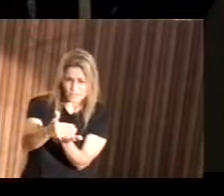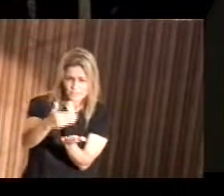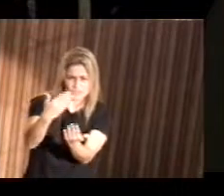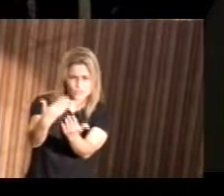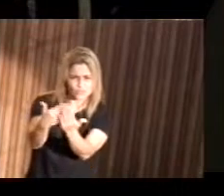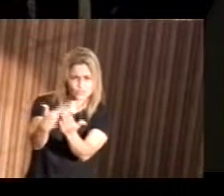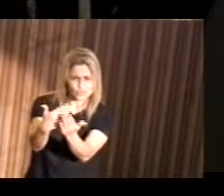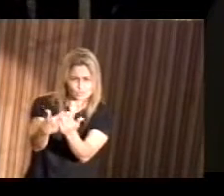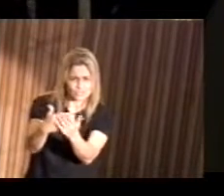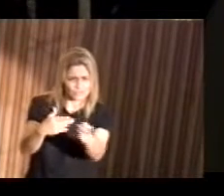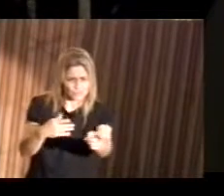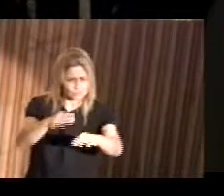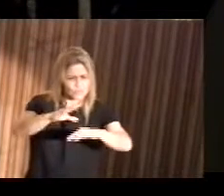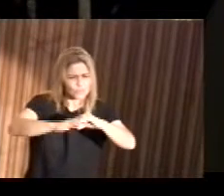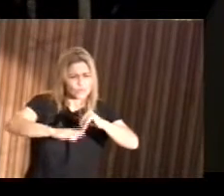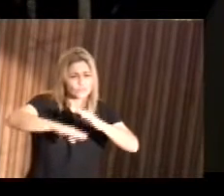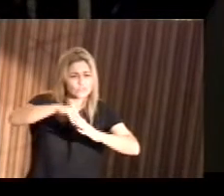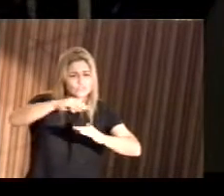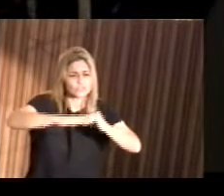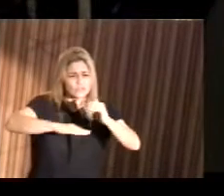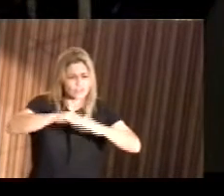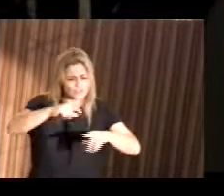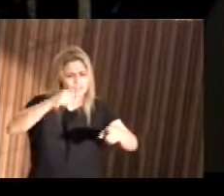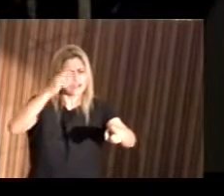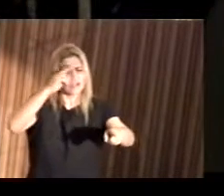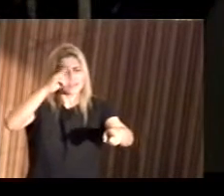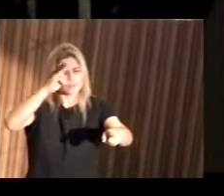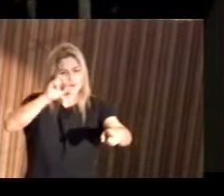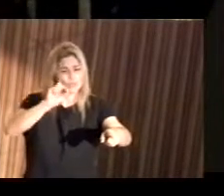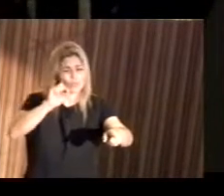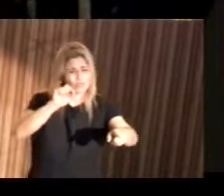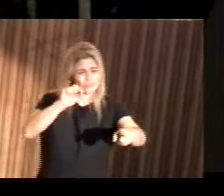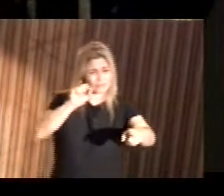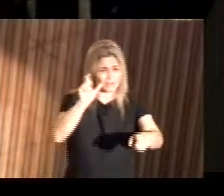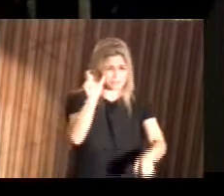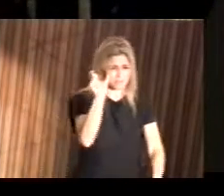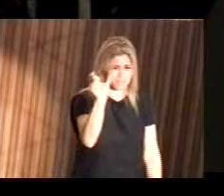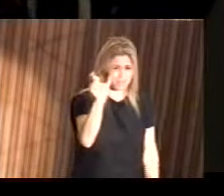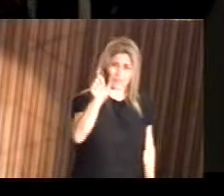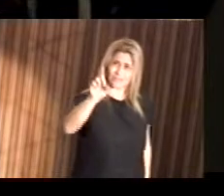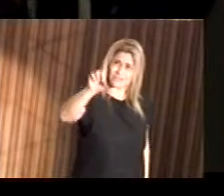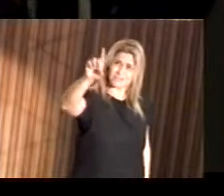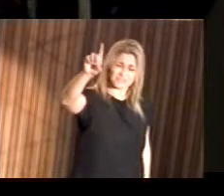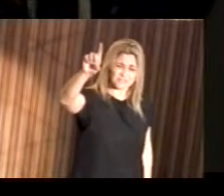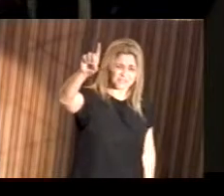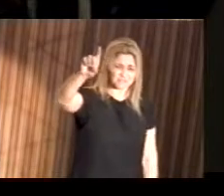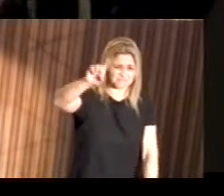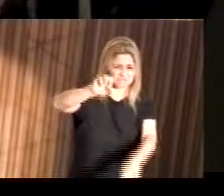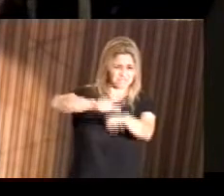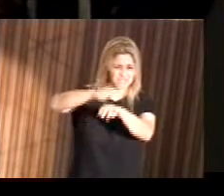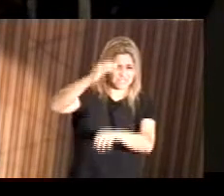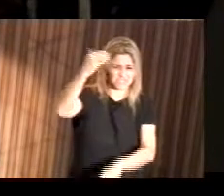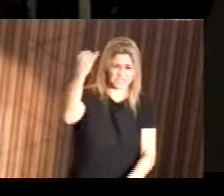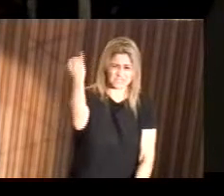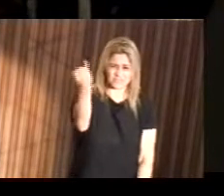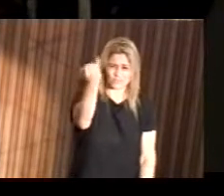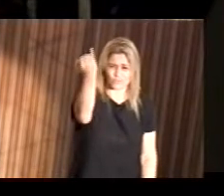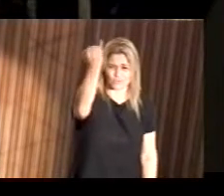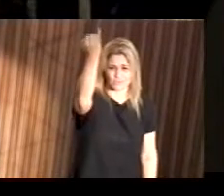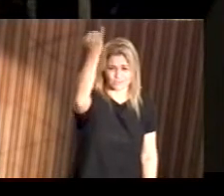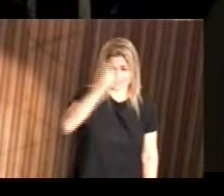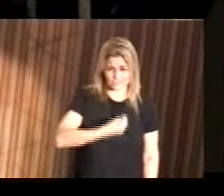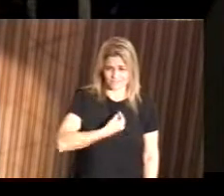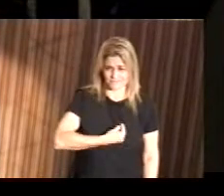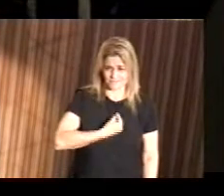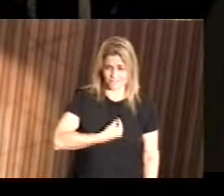um profissional, lembra disso. A palavra de Deus filtra todas as coisas da nossa